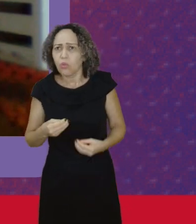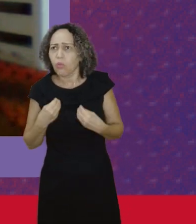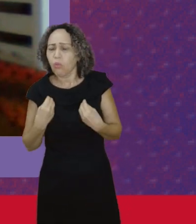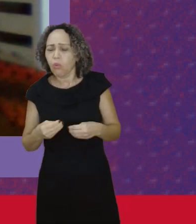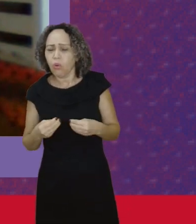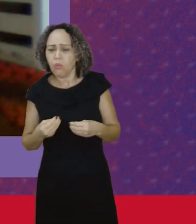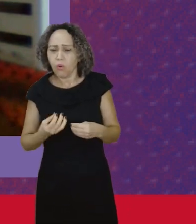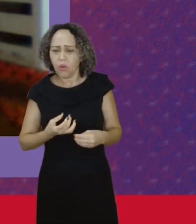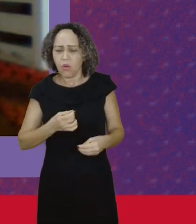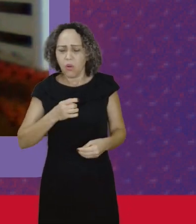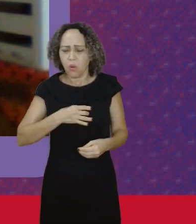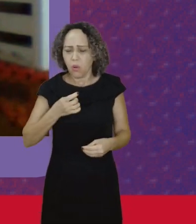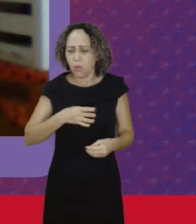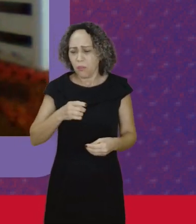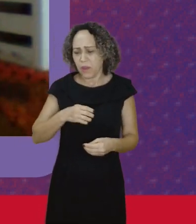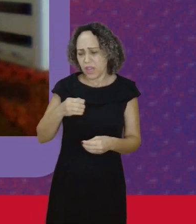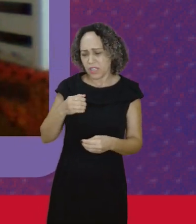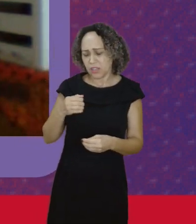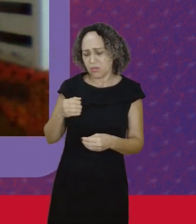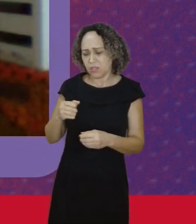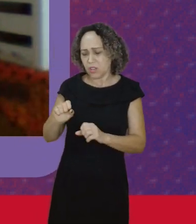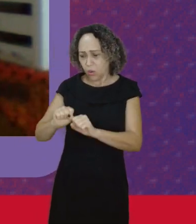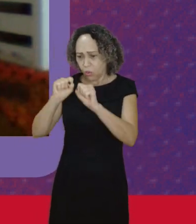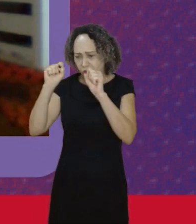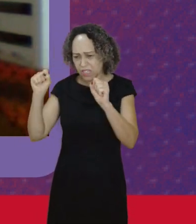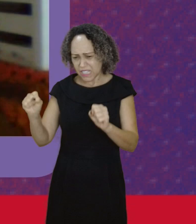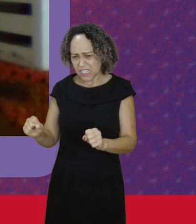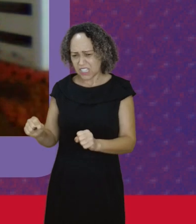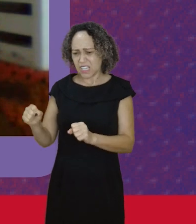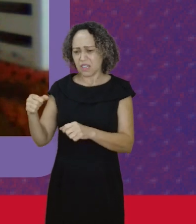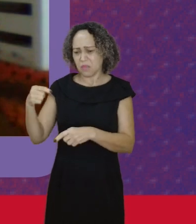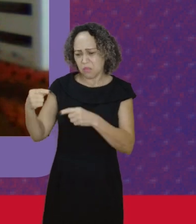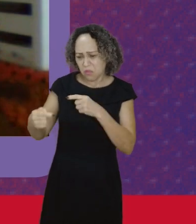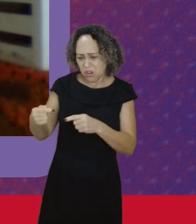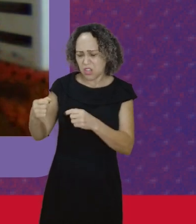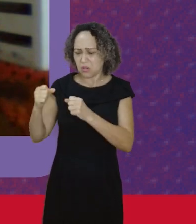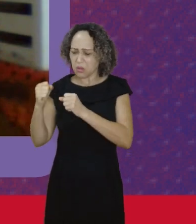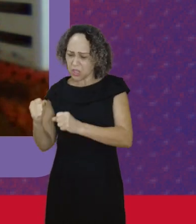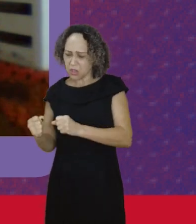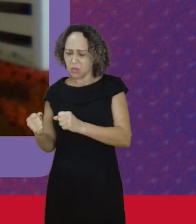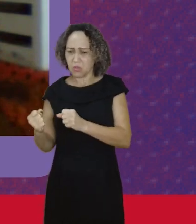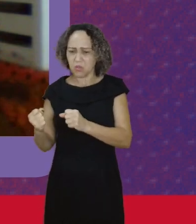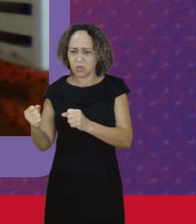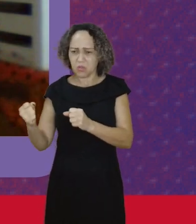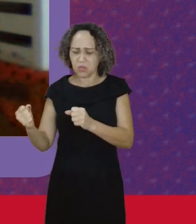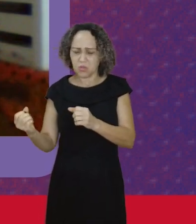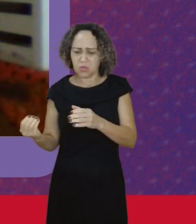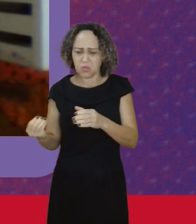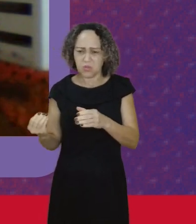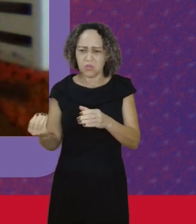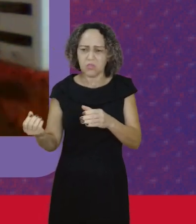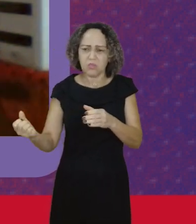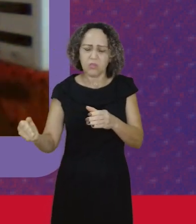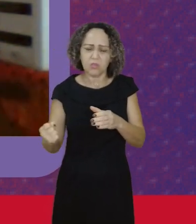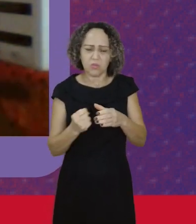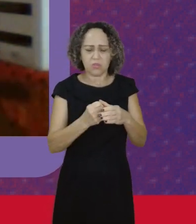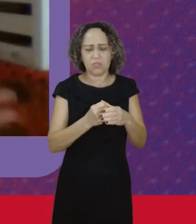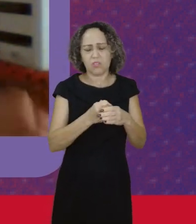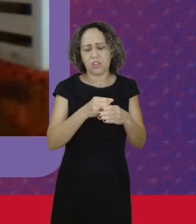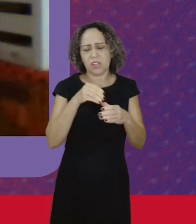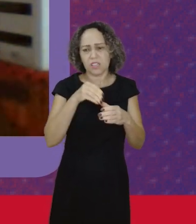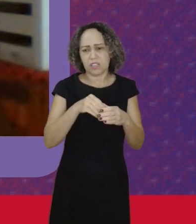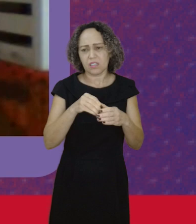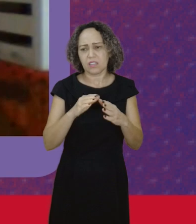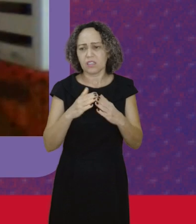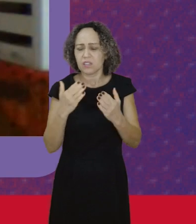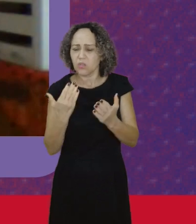instituído, este medo construído, para lidar com esses fantasmas tecidos no sentido de que